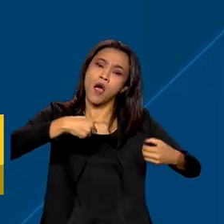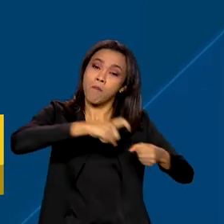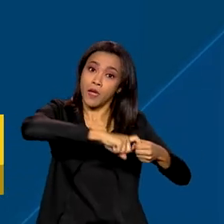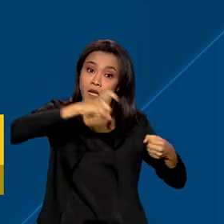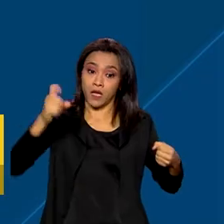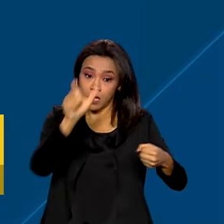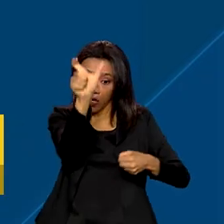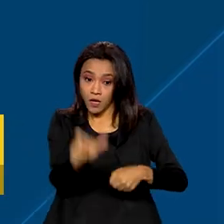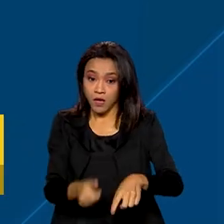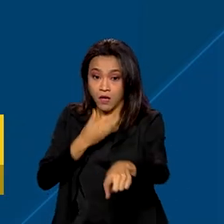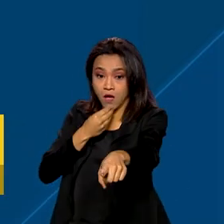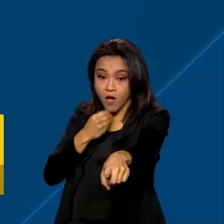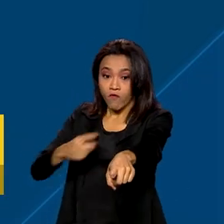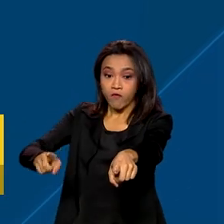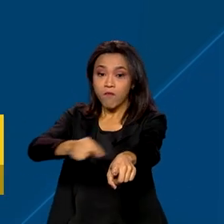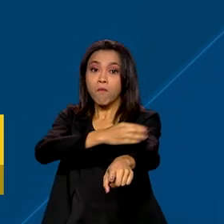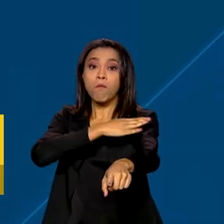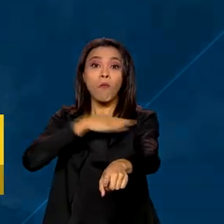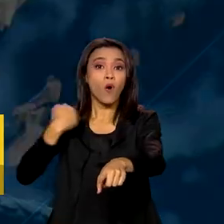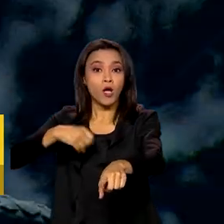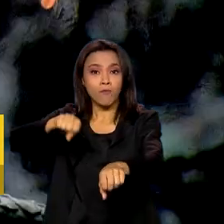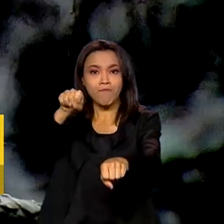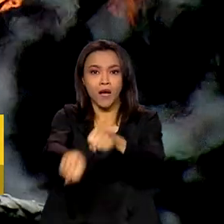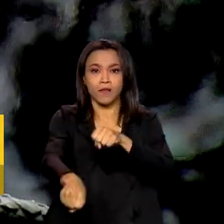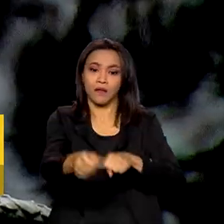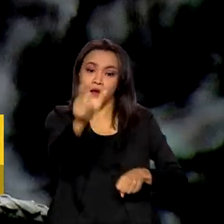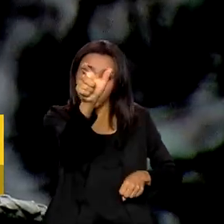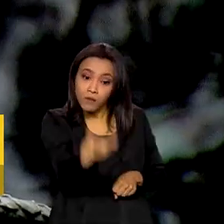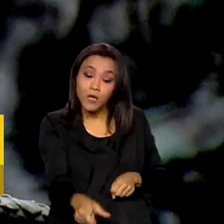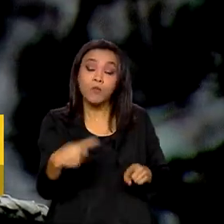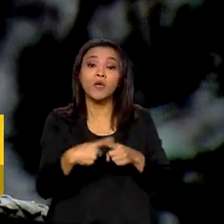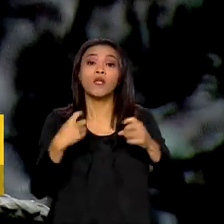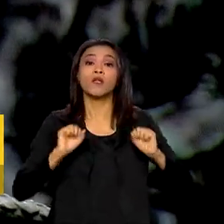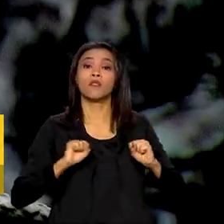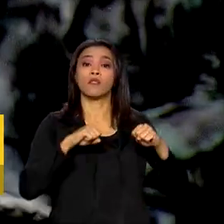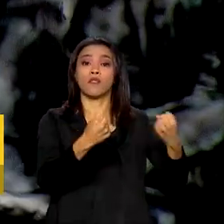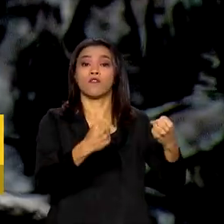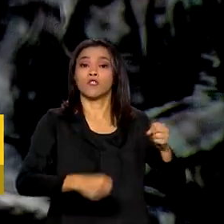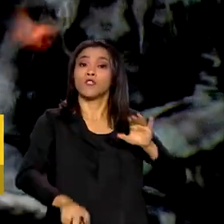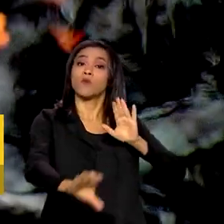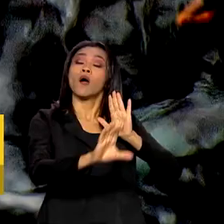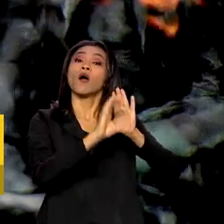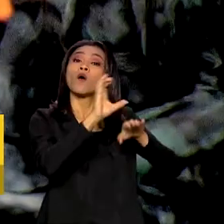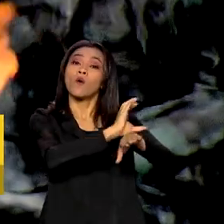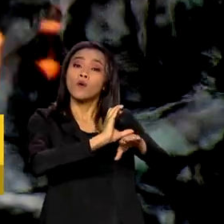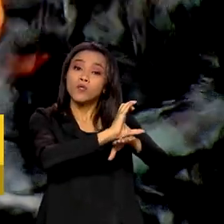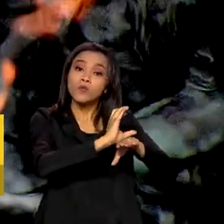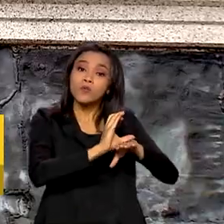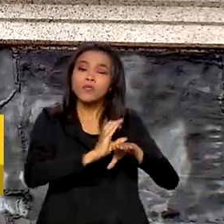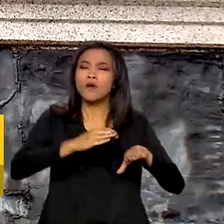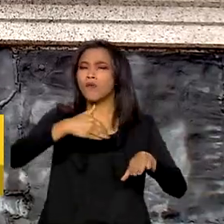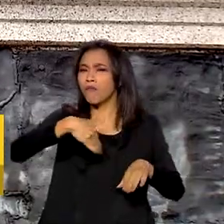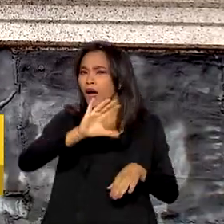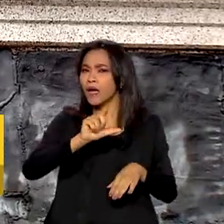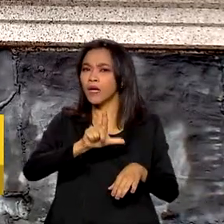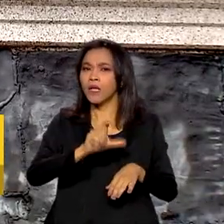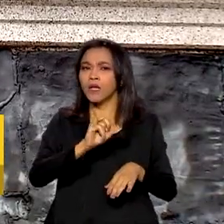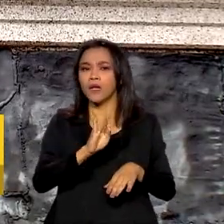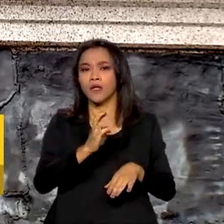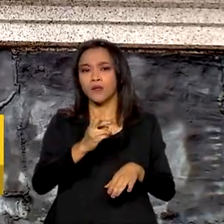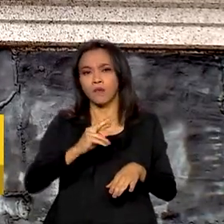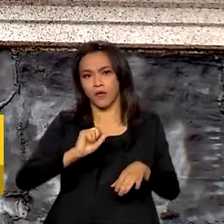por exemplo, foi morto tentando defender uma constituição mais liberal do que a que foi feita pelo Dom